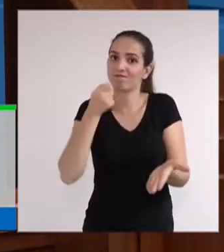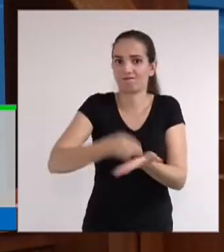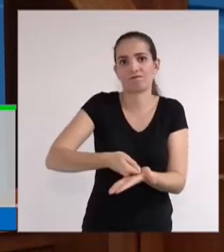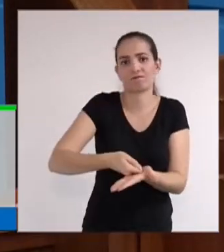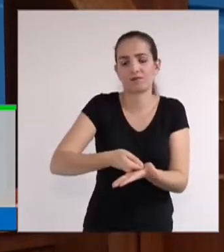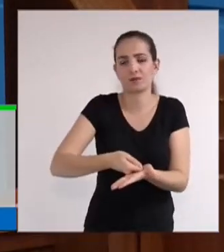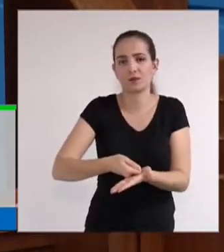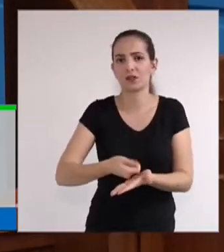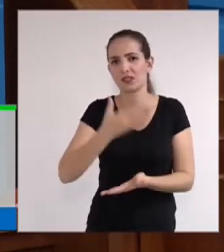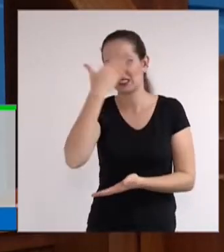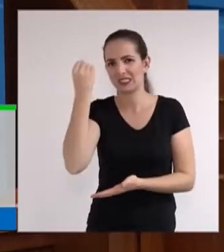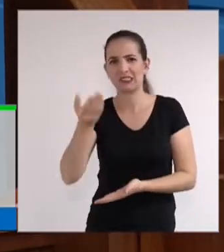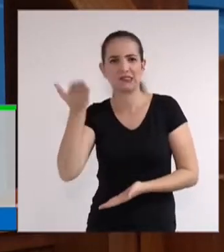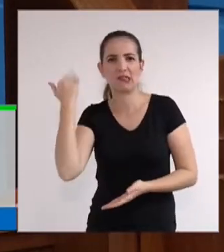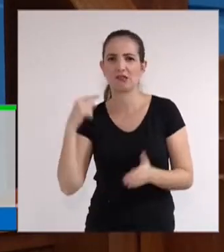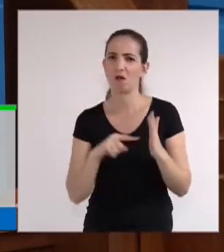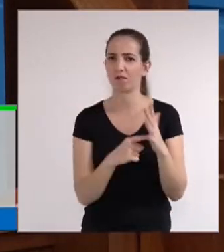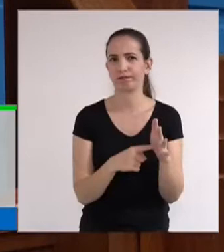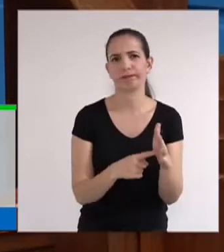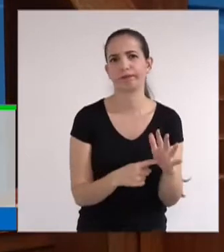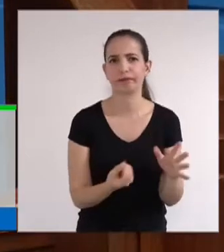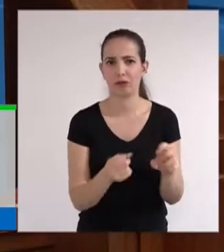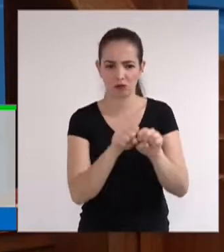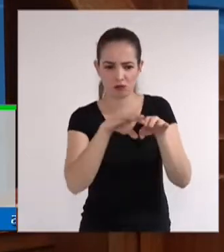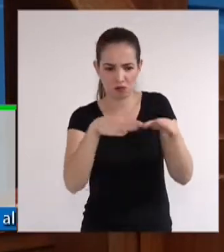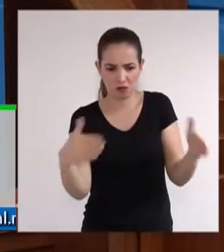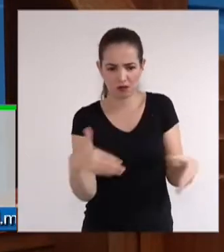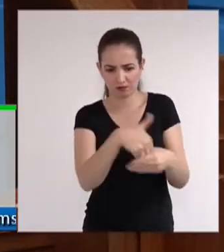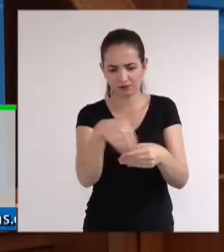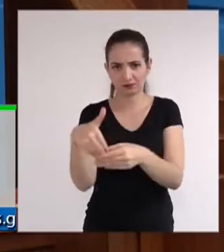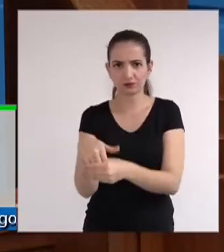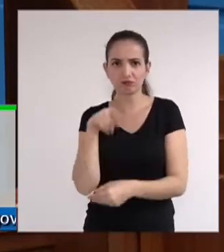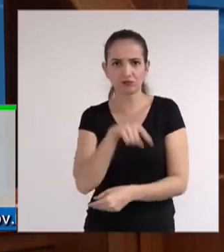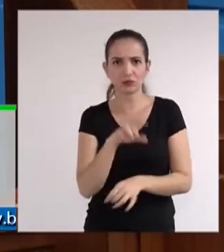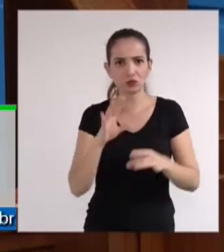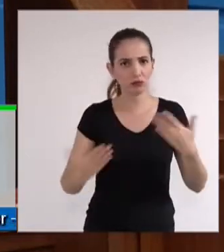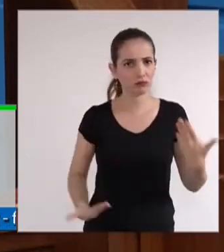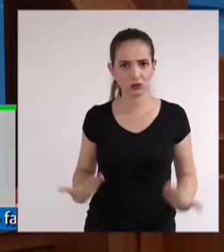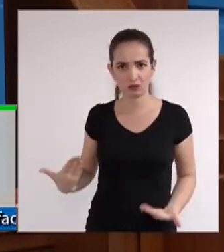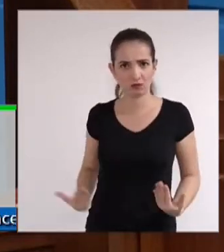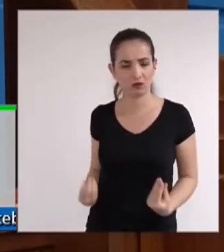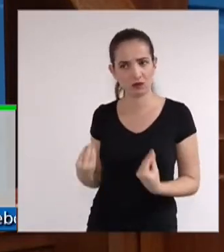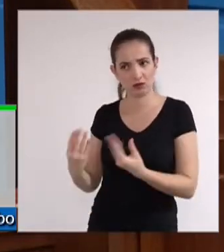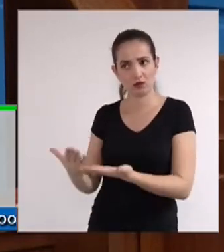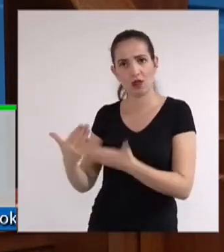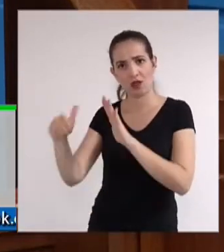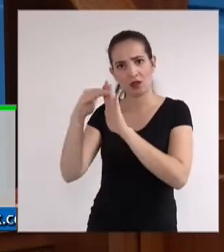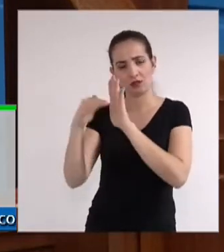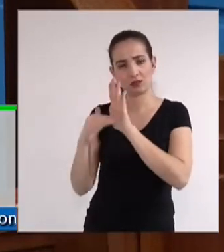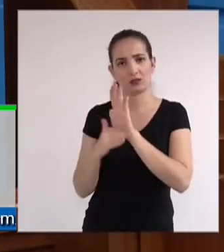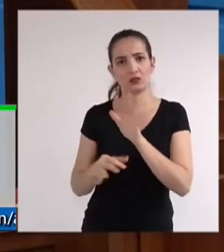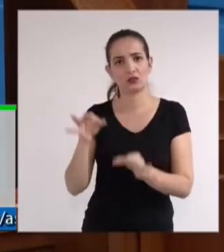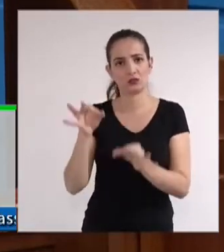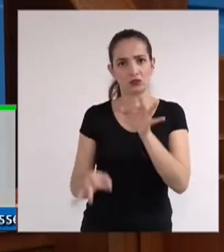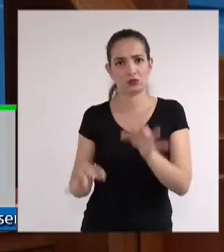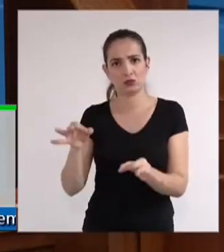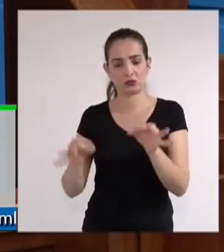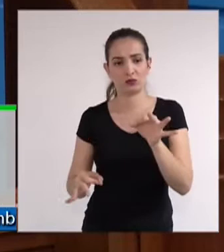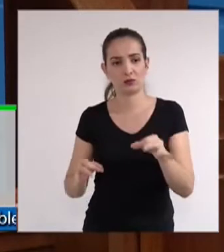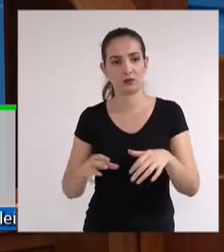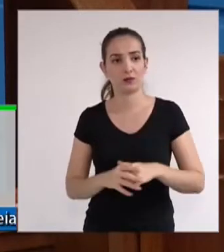Entendam? Esqueçam a máquina. A máquina deve servir à ordem jurídica. O que se vive